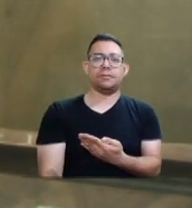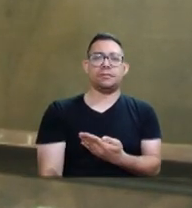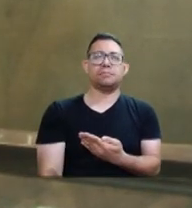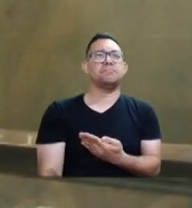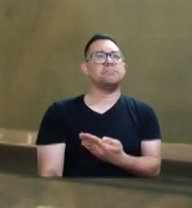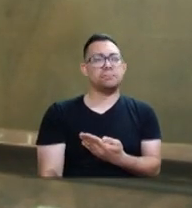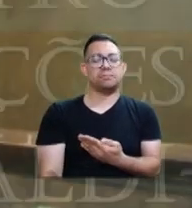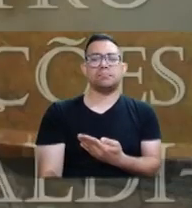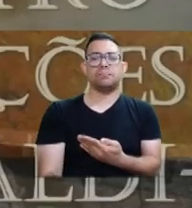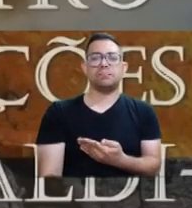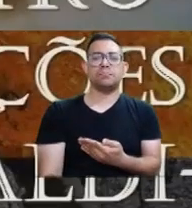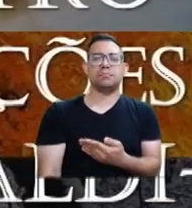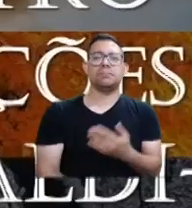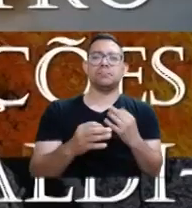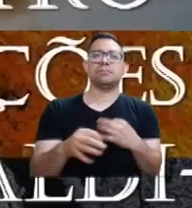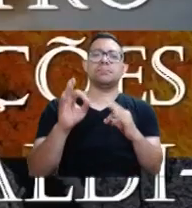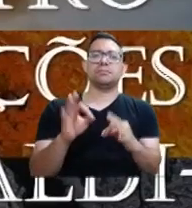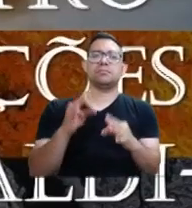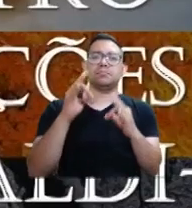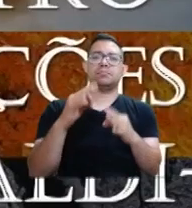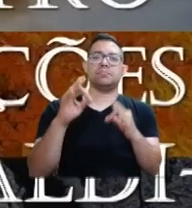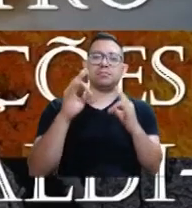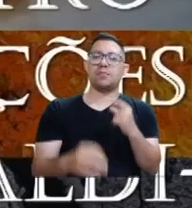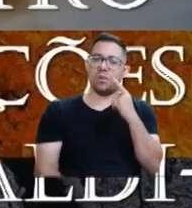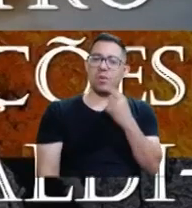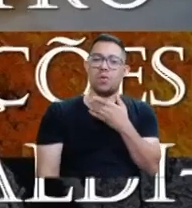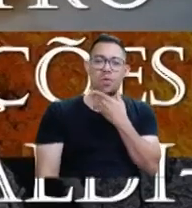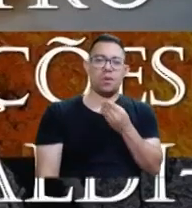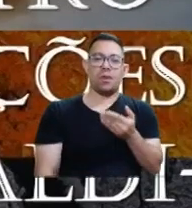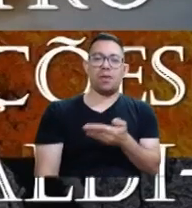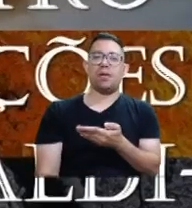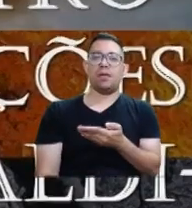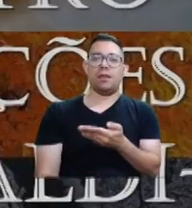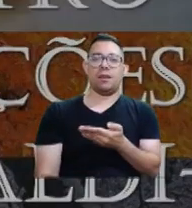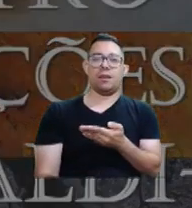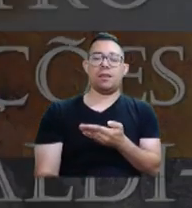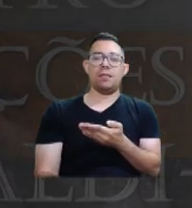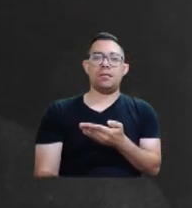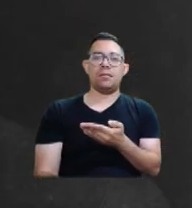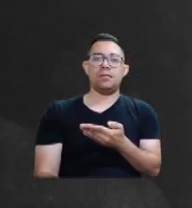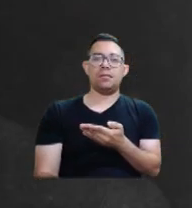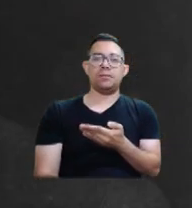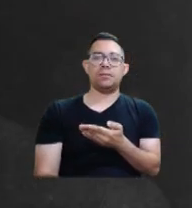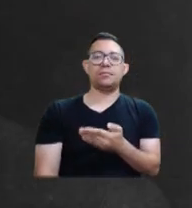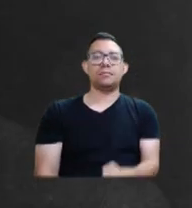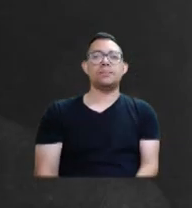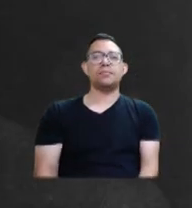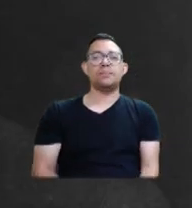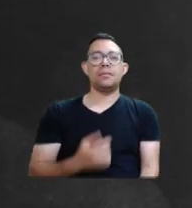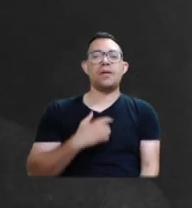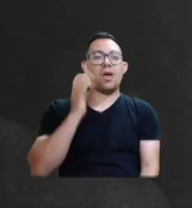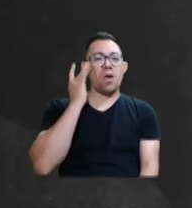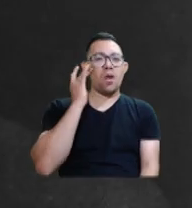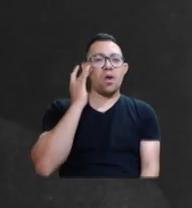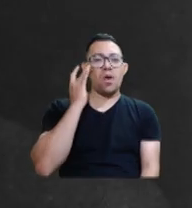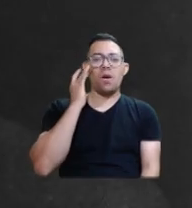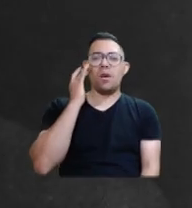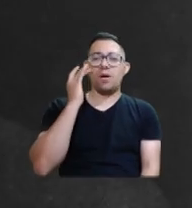orquestra foi As 4 Estações de Vivaldi, regido pelo maestro Kara, né, que era o maestro da Filarmônica de